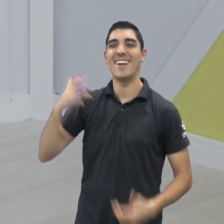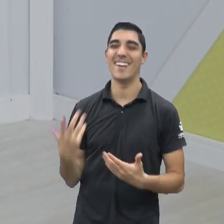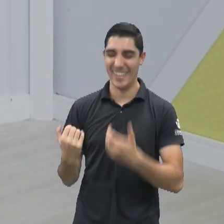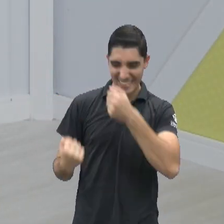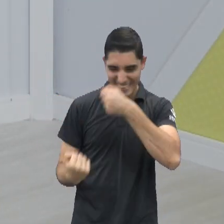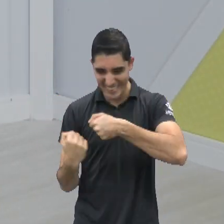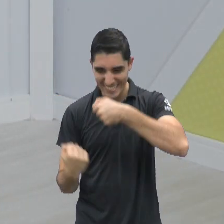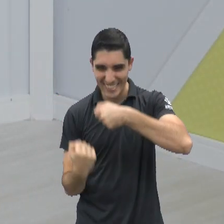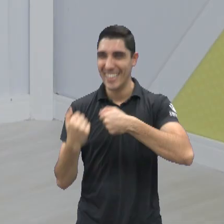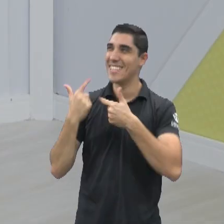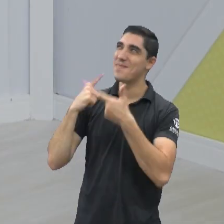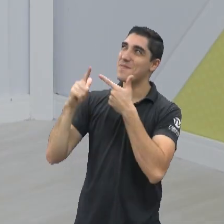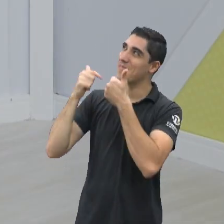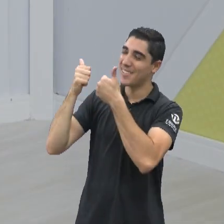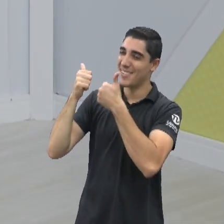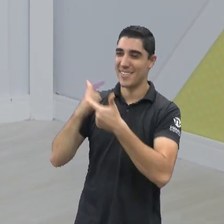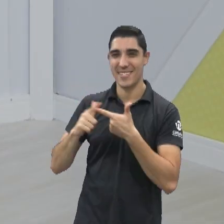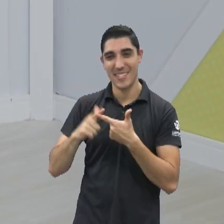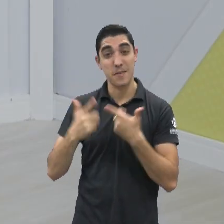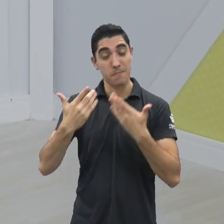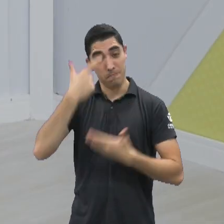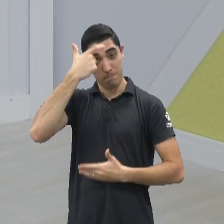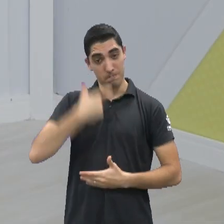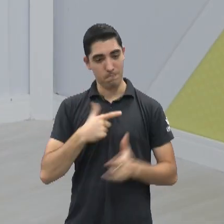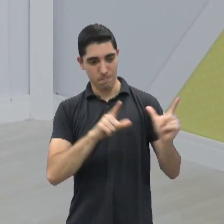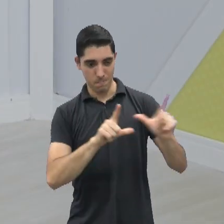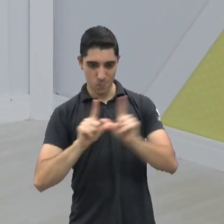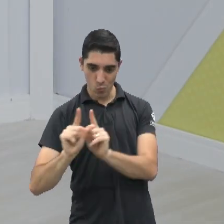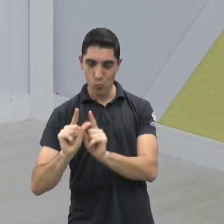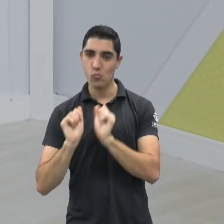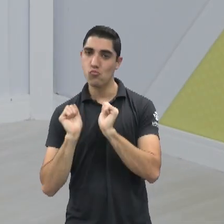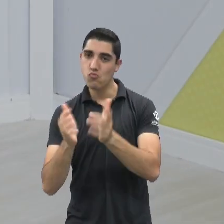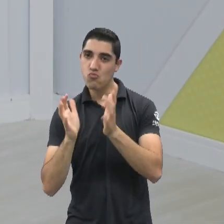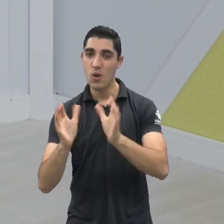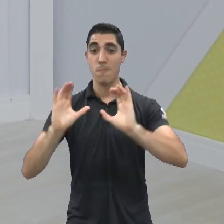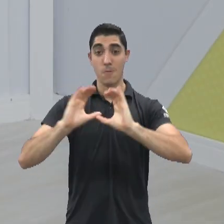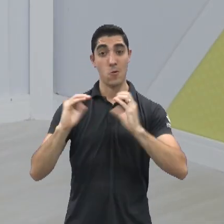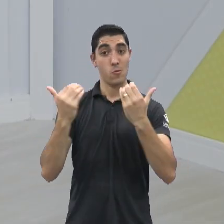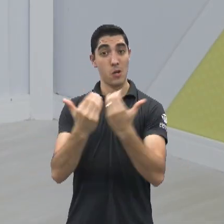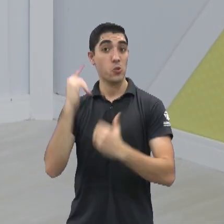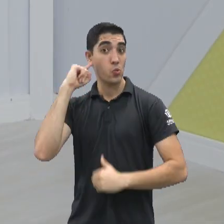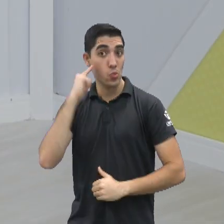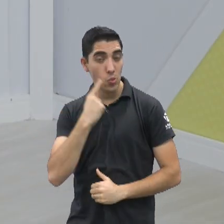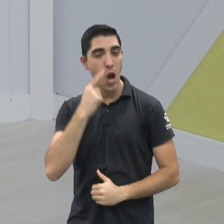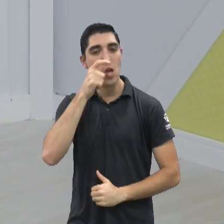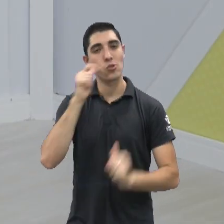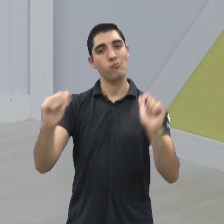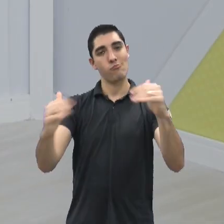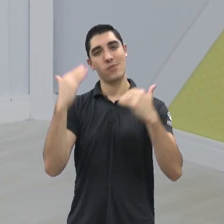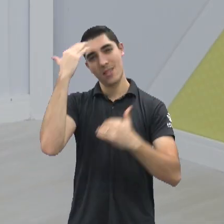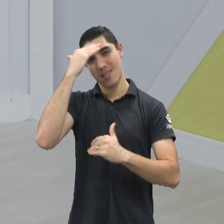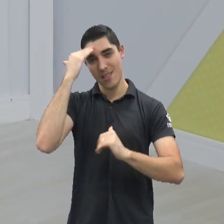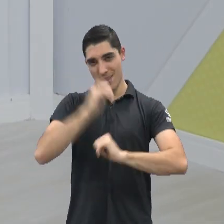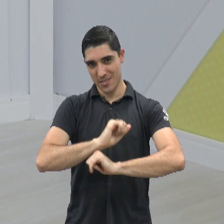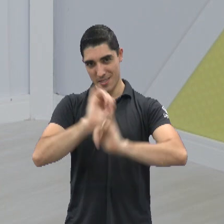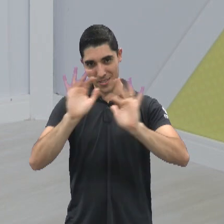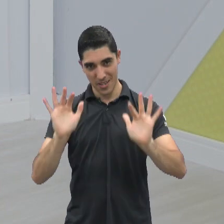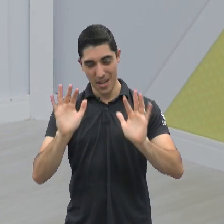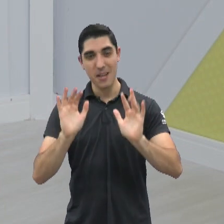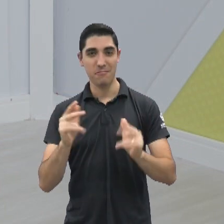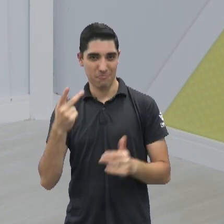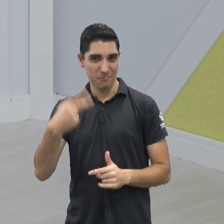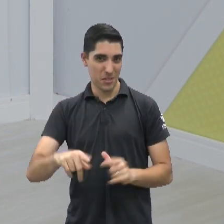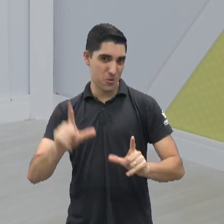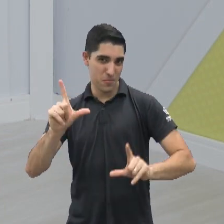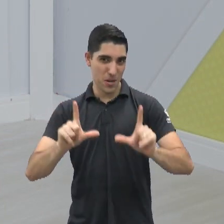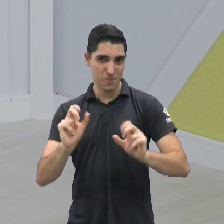mais ou menos, Luiz. Mas ele que leva a informação para a comunidade surda de São José dos Campos, informando sempre sobre o esporte da cidade.